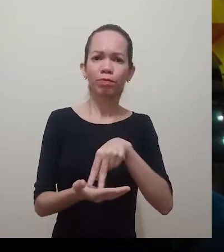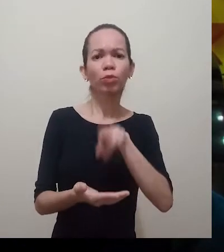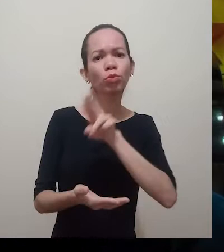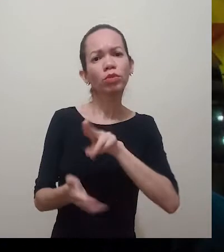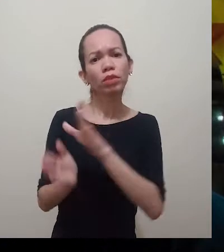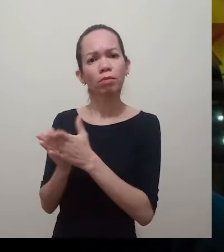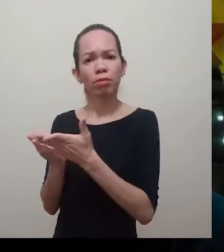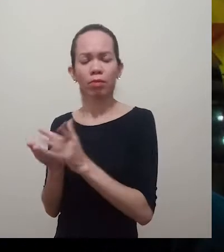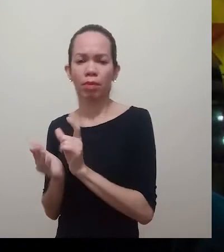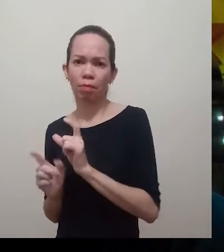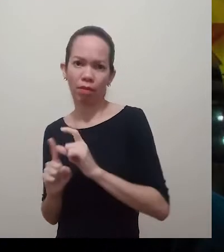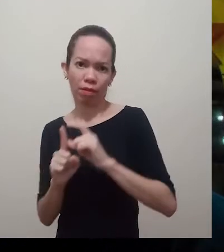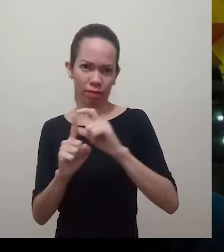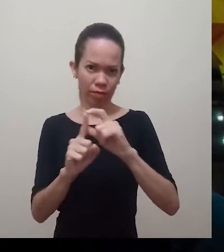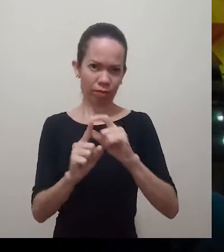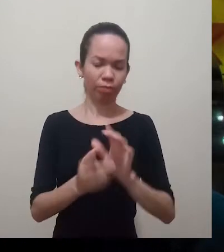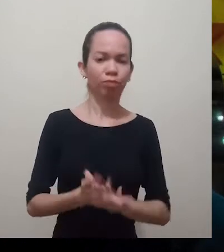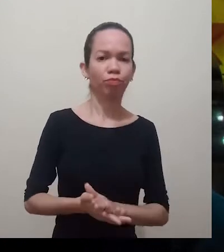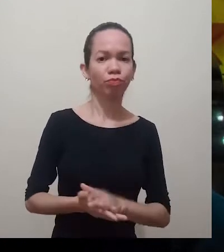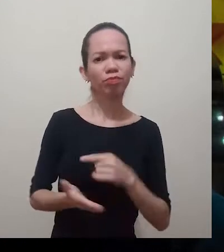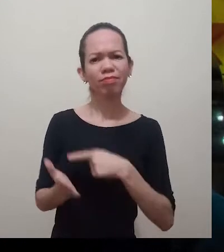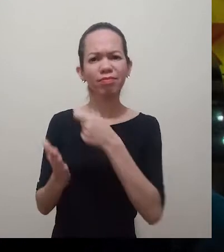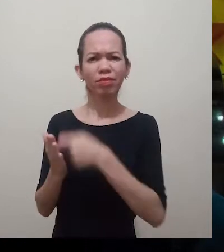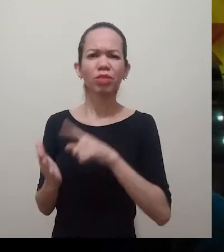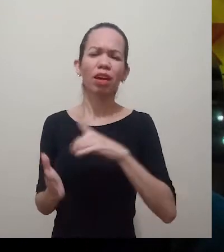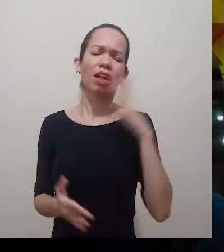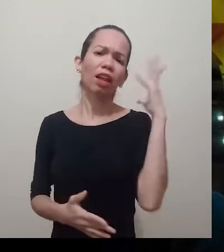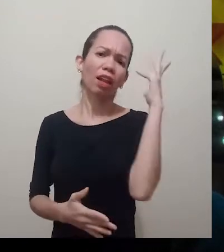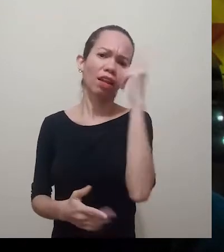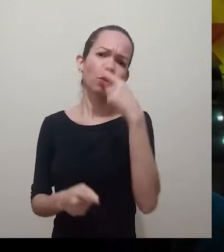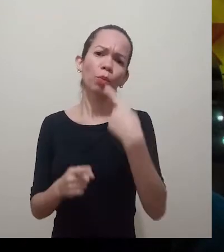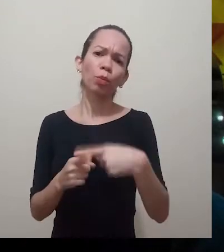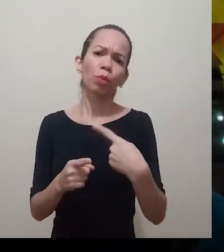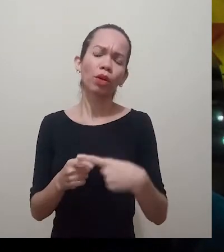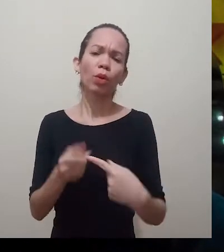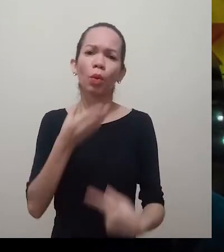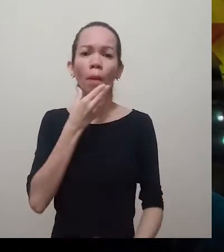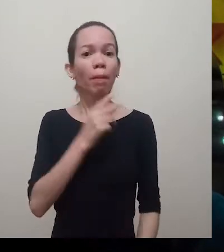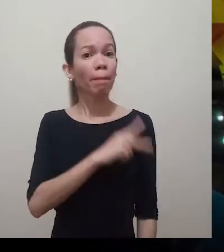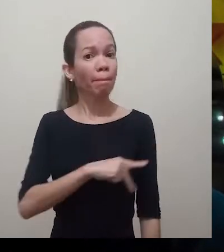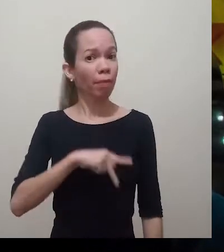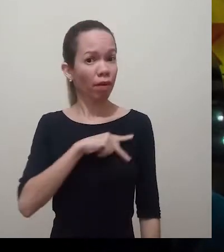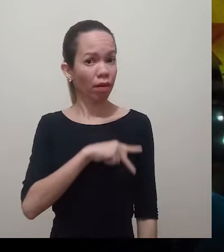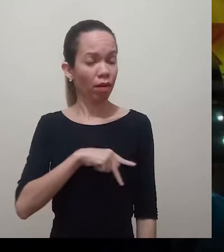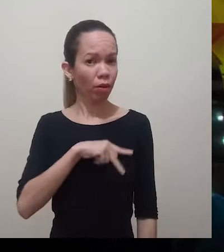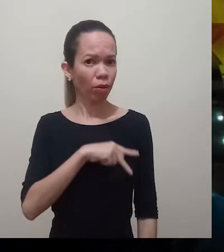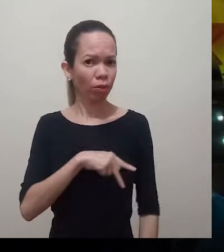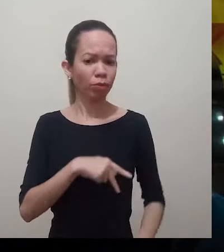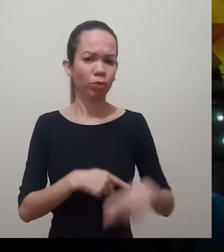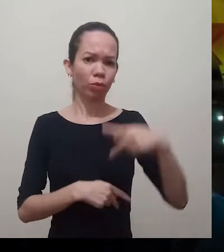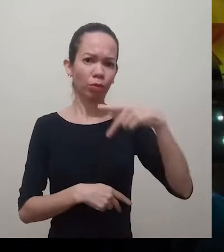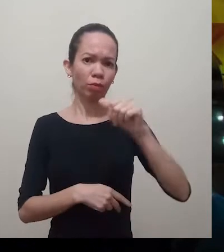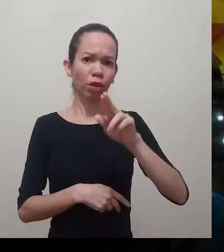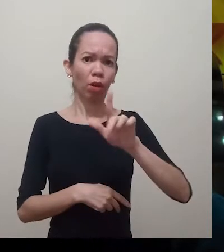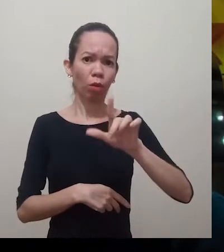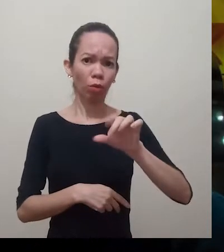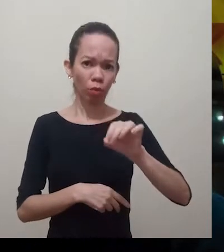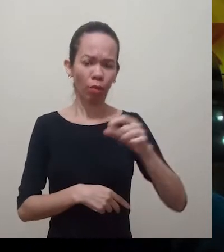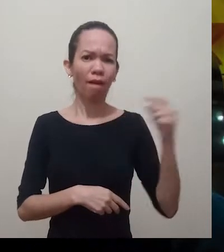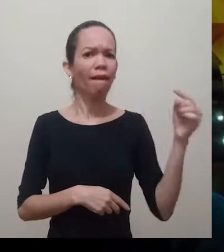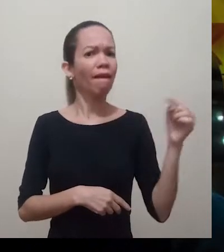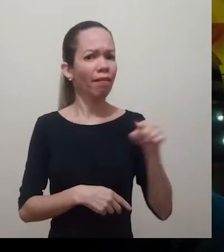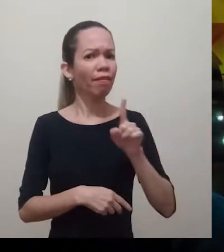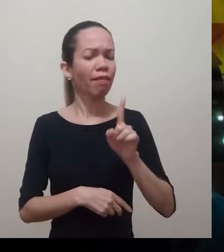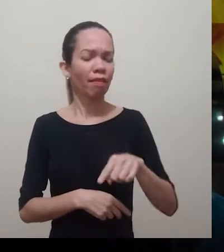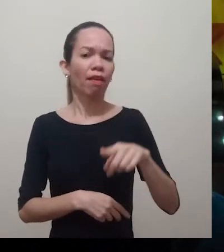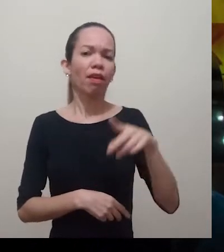lindo porque é o apóstolo paulo aquele que tem todas as credenciais como